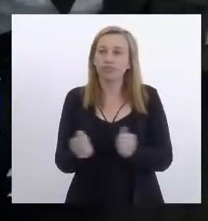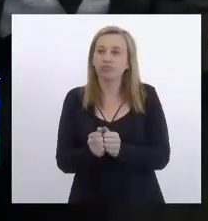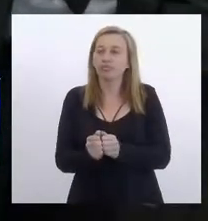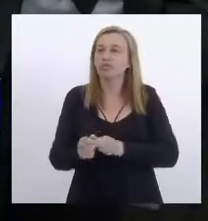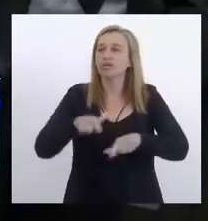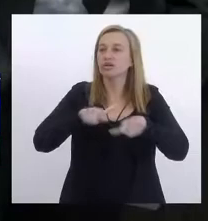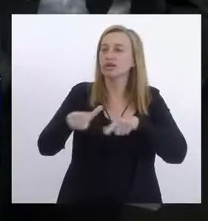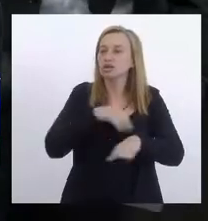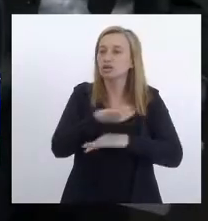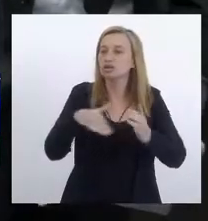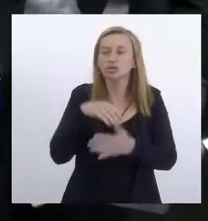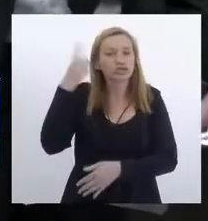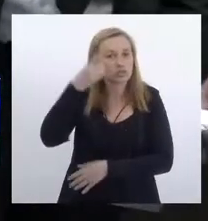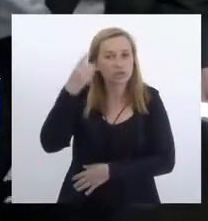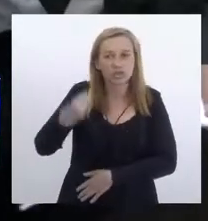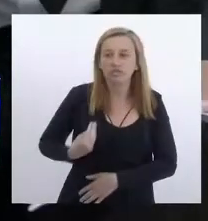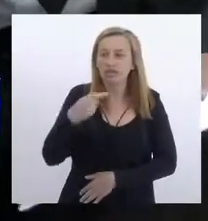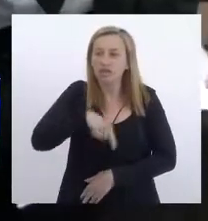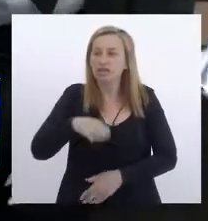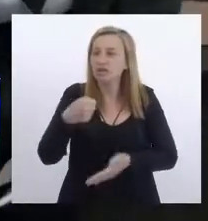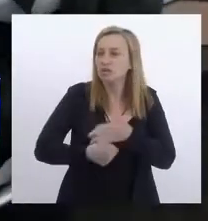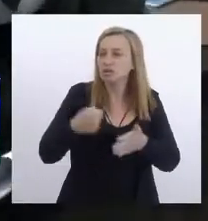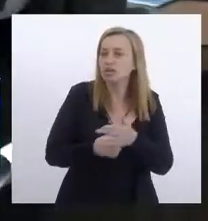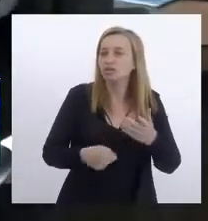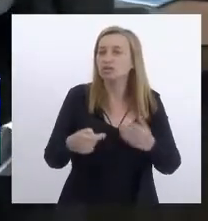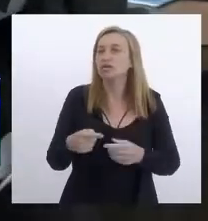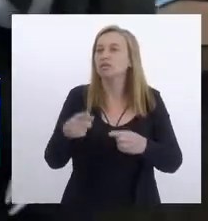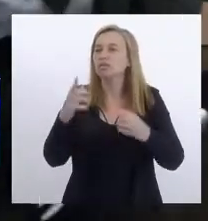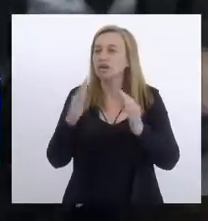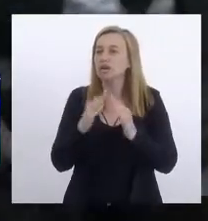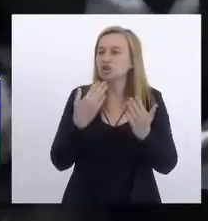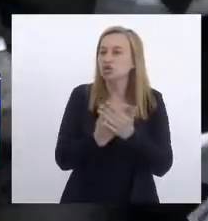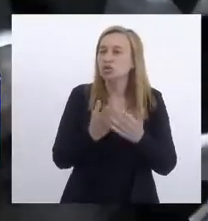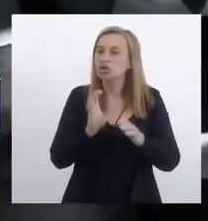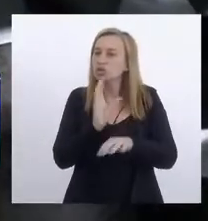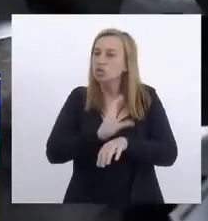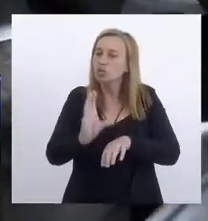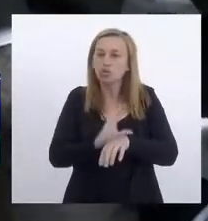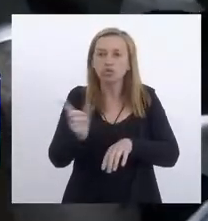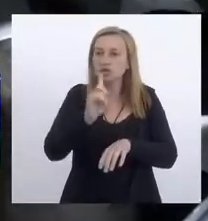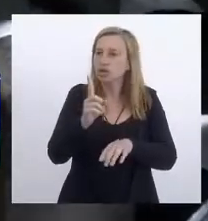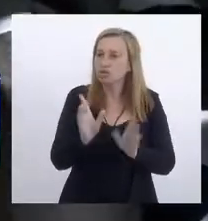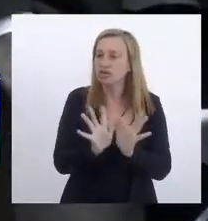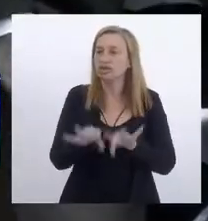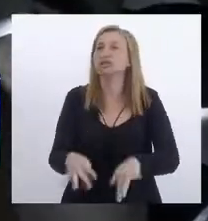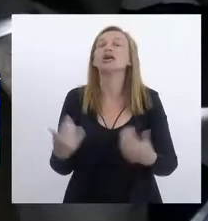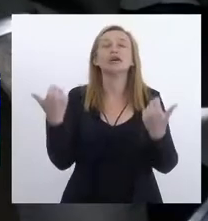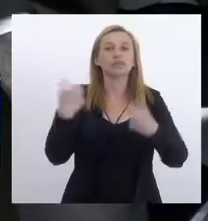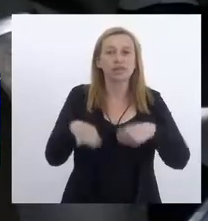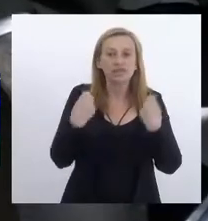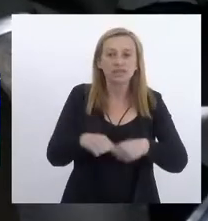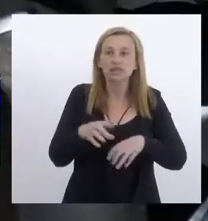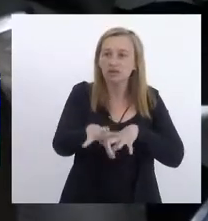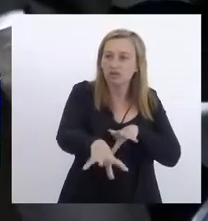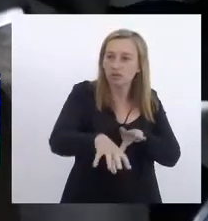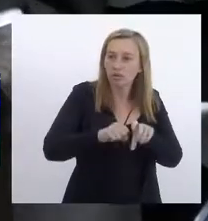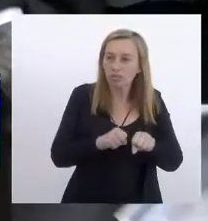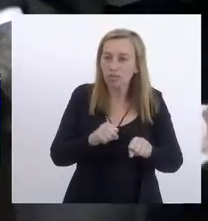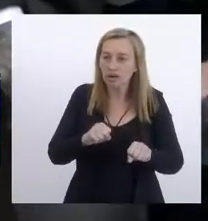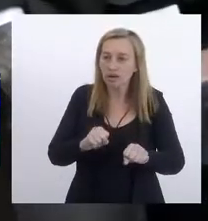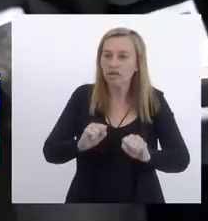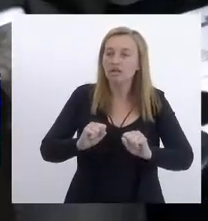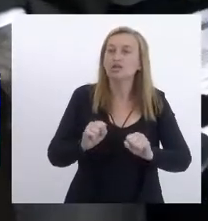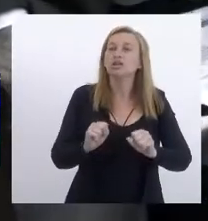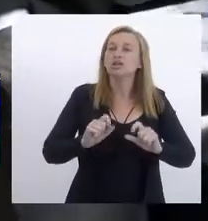essas deputadas e deputados que estão aqui lutando pelo Prado Júnior para que esse curso não seja encerrado. A gente precisa formar força de